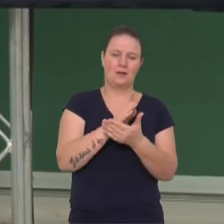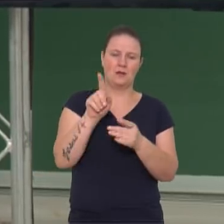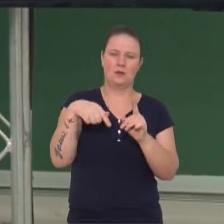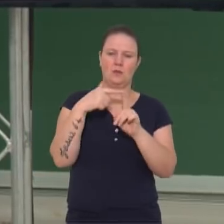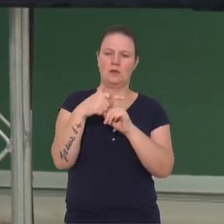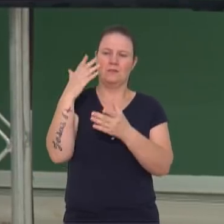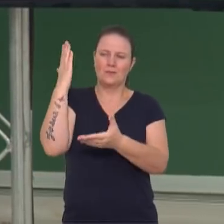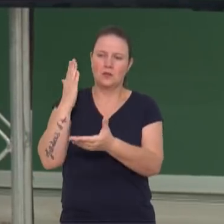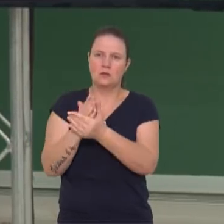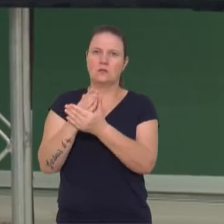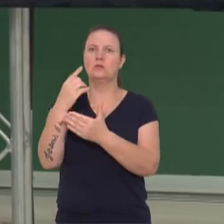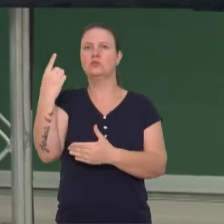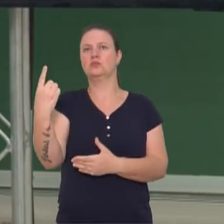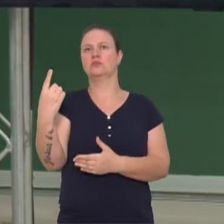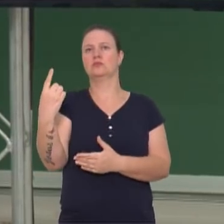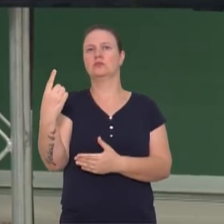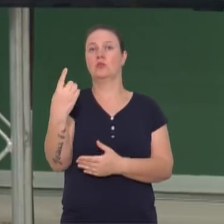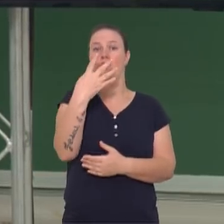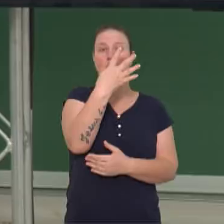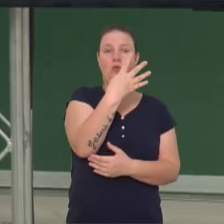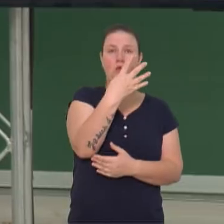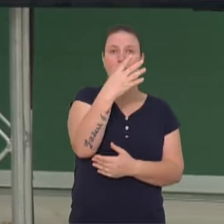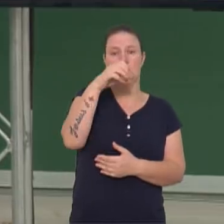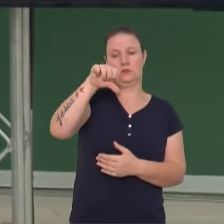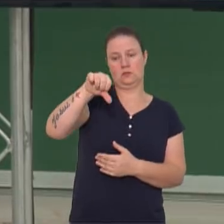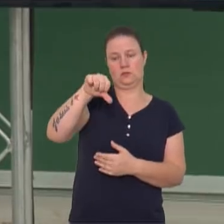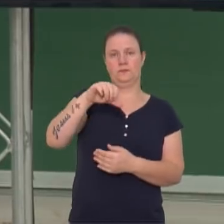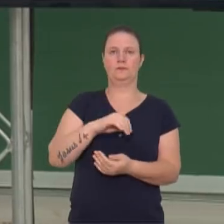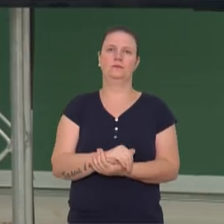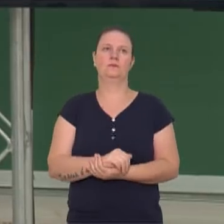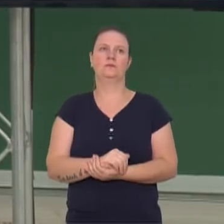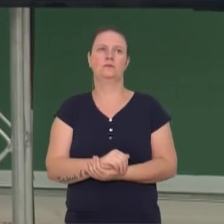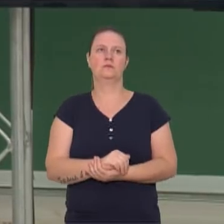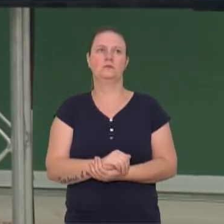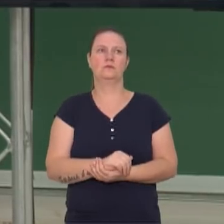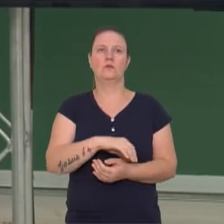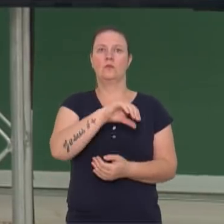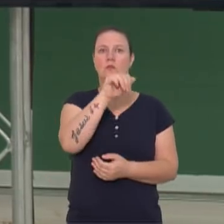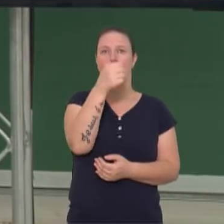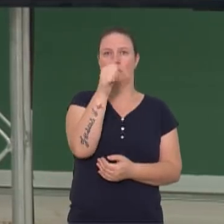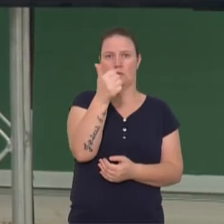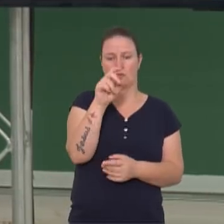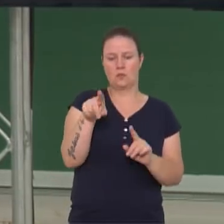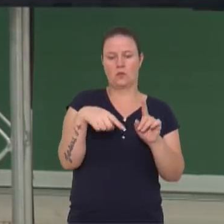48 com mais 1, 49. 11 mais 11,